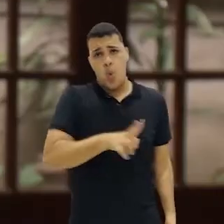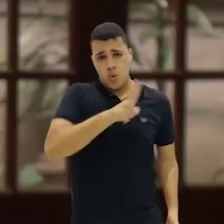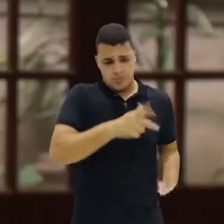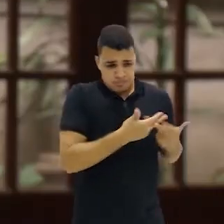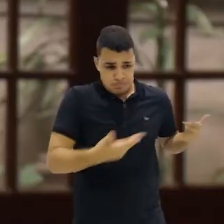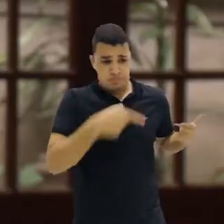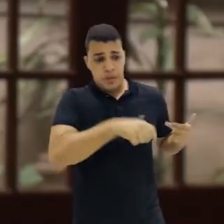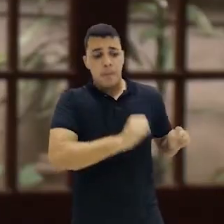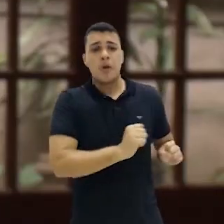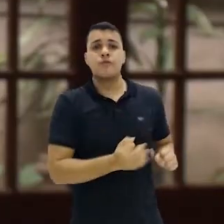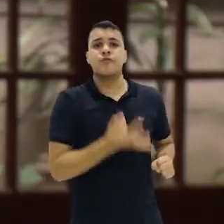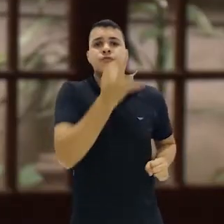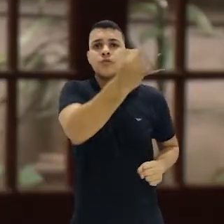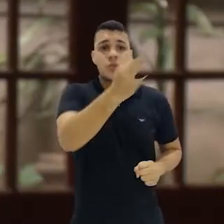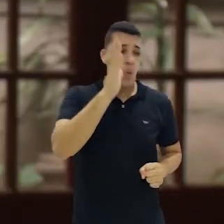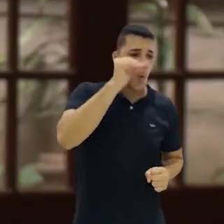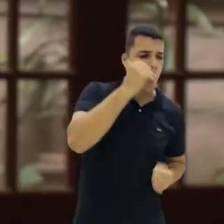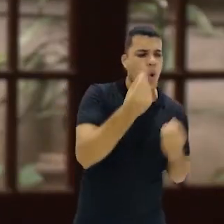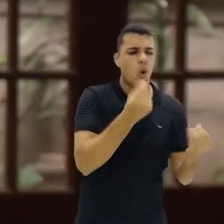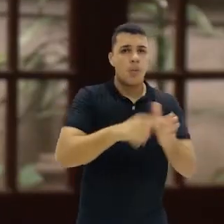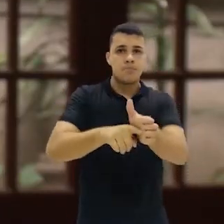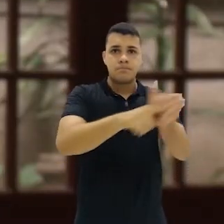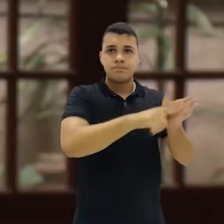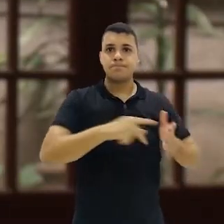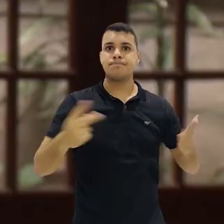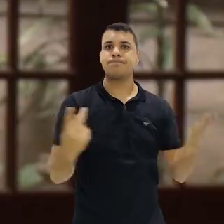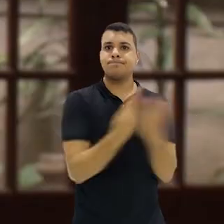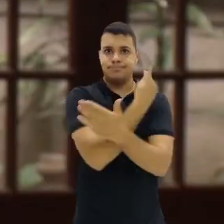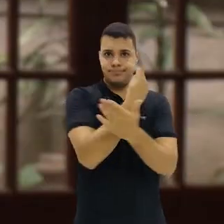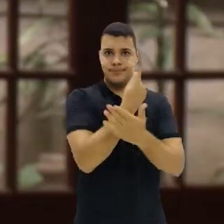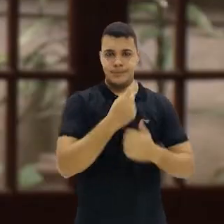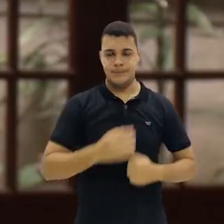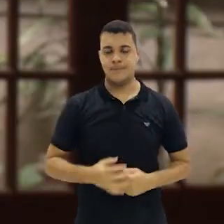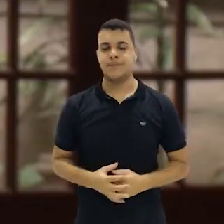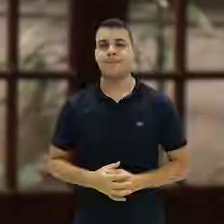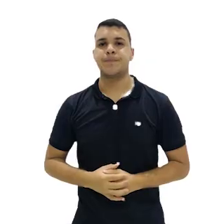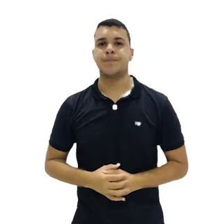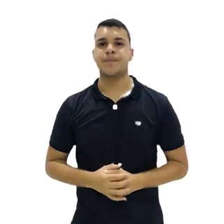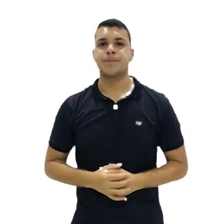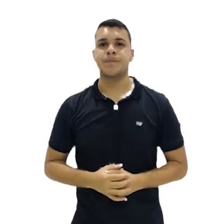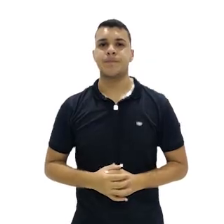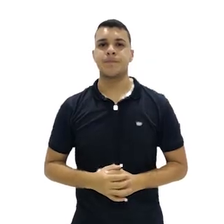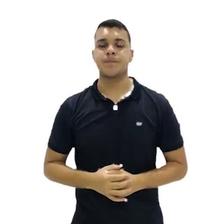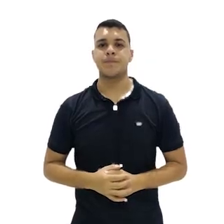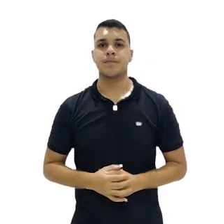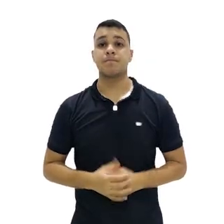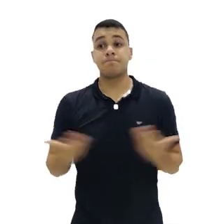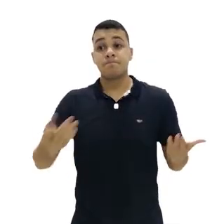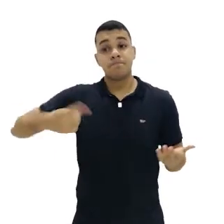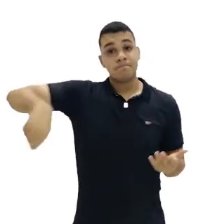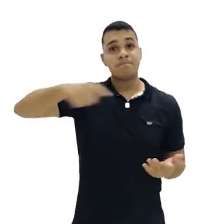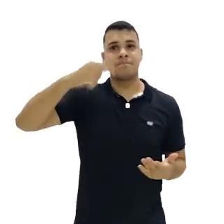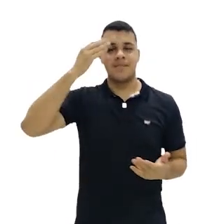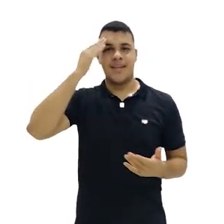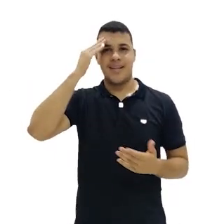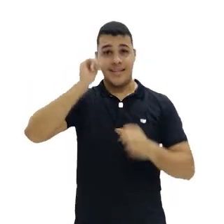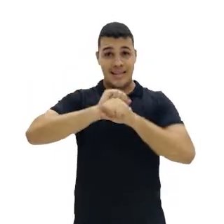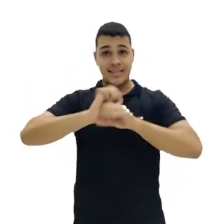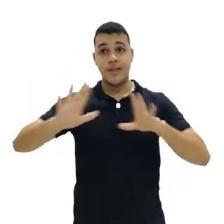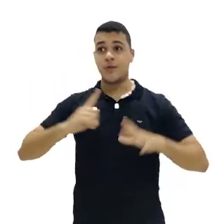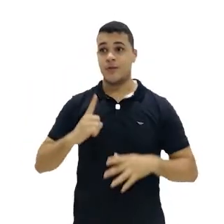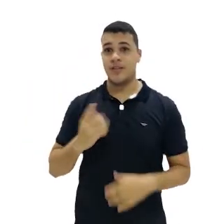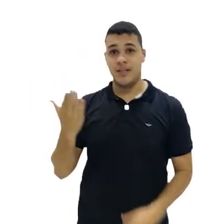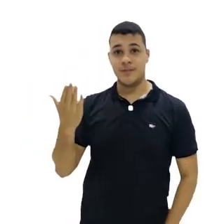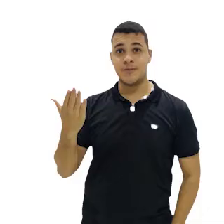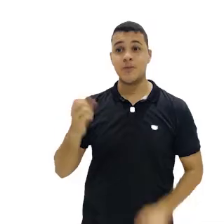saúde. Para entender melhor, a gente tem aqui no slide 7 uma figura em que